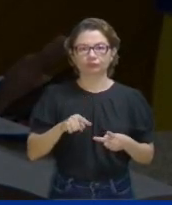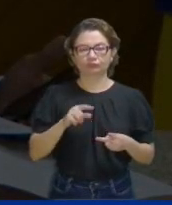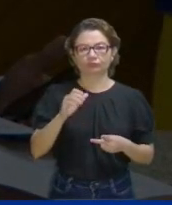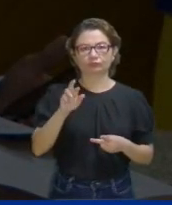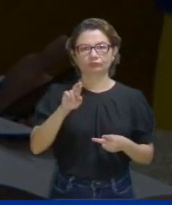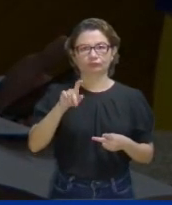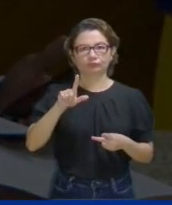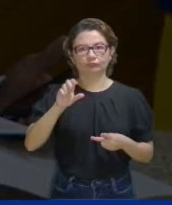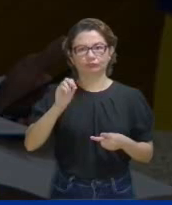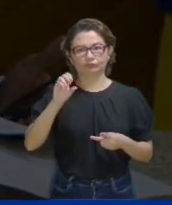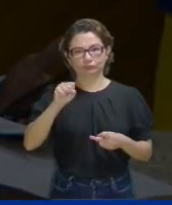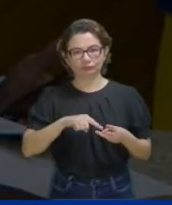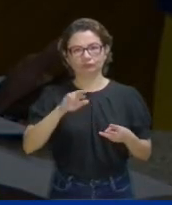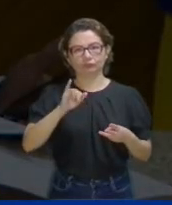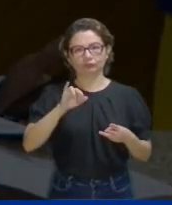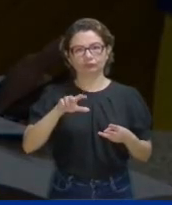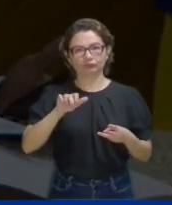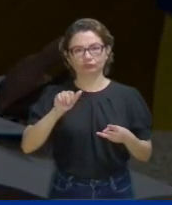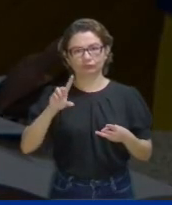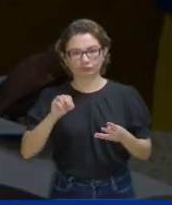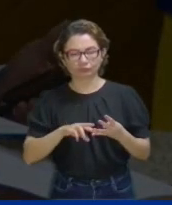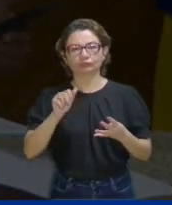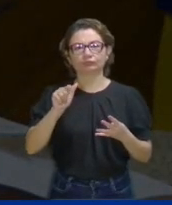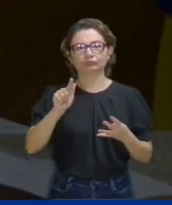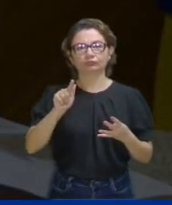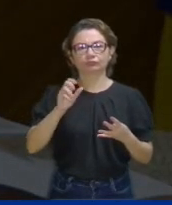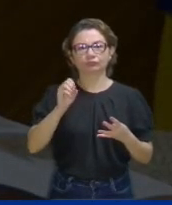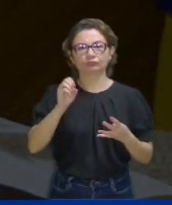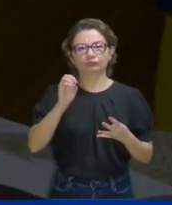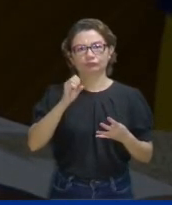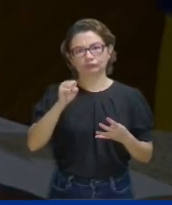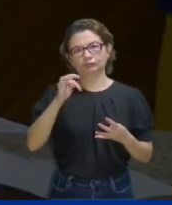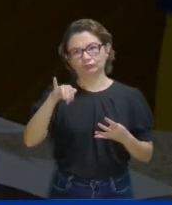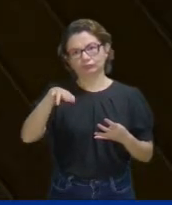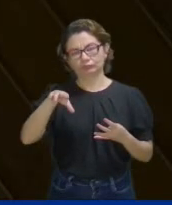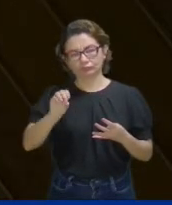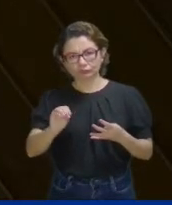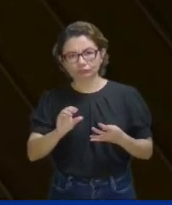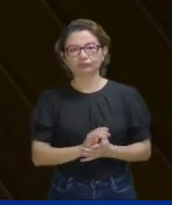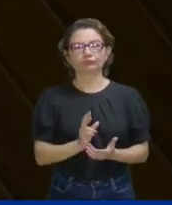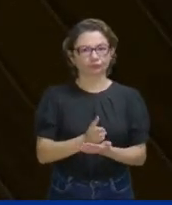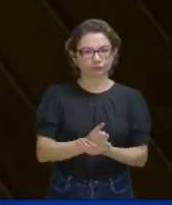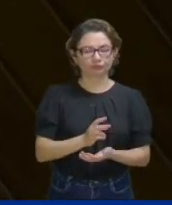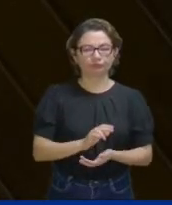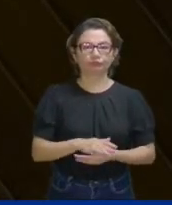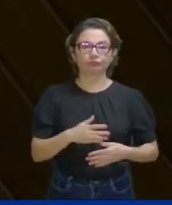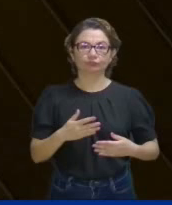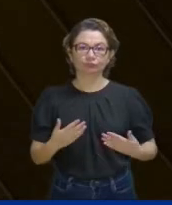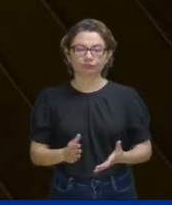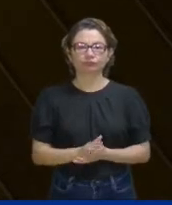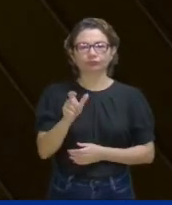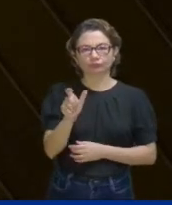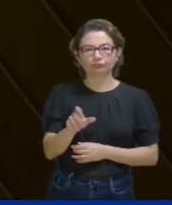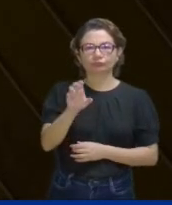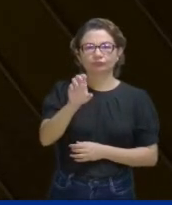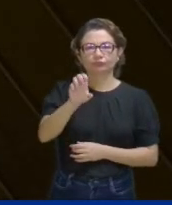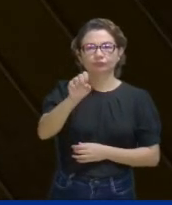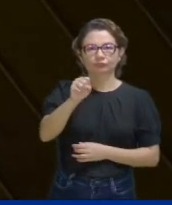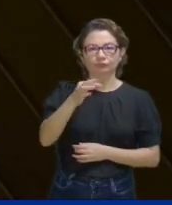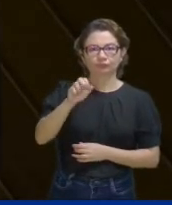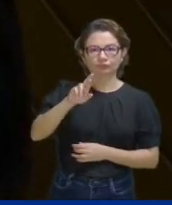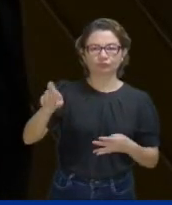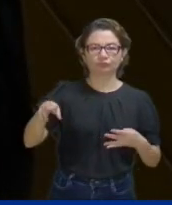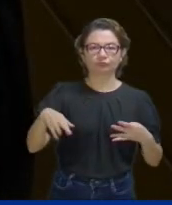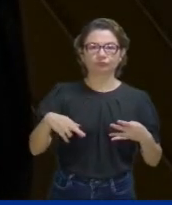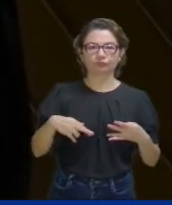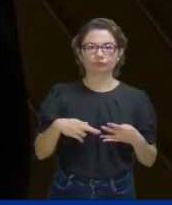juízes Carlos Fernando, Rivaldo Valente e Agostinho Silvério. Vossa Excelência pode prosseguir. Tá. Então, repetindo, Esther Cândida Chagas da Silva opôs